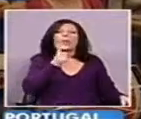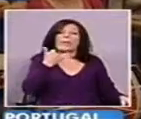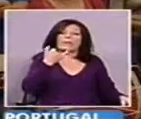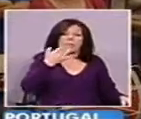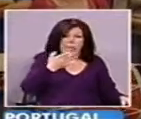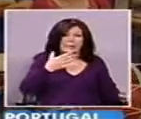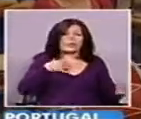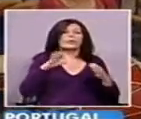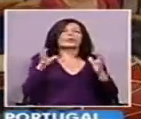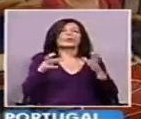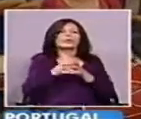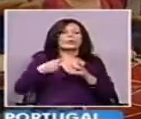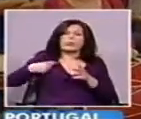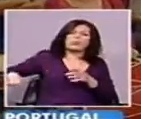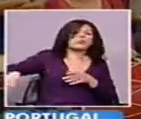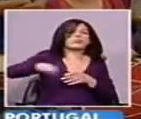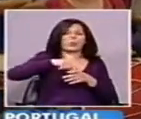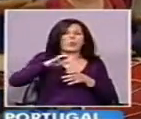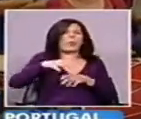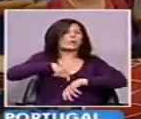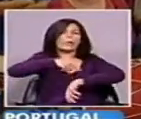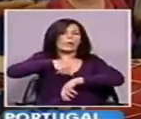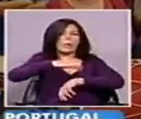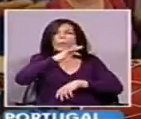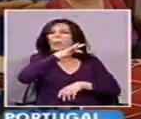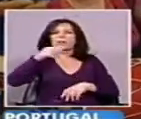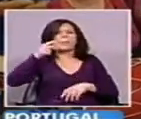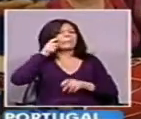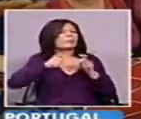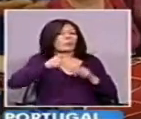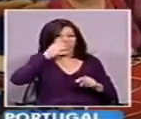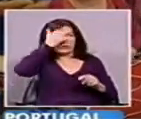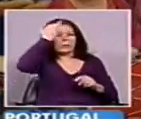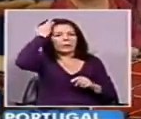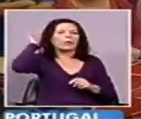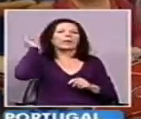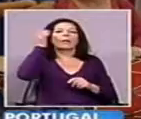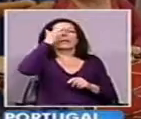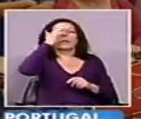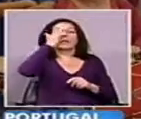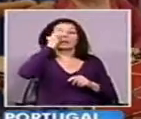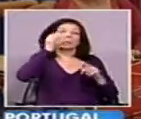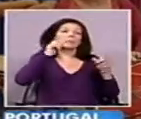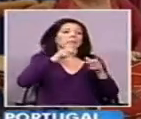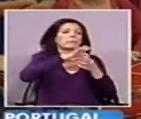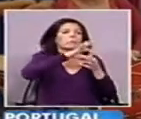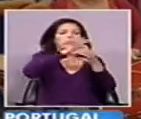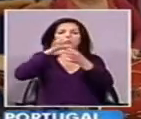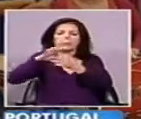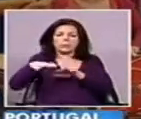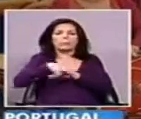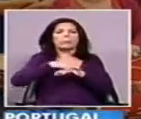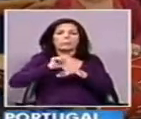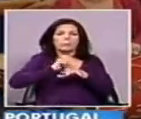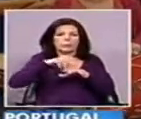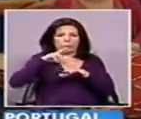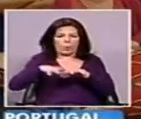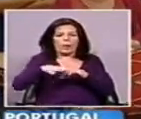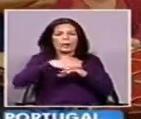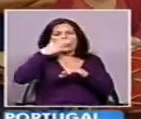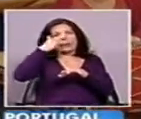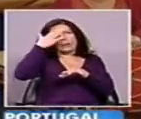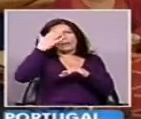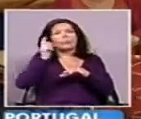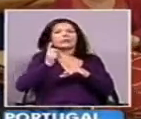em conjunto, quase o tempo todo, 400 pessoas, orquestras comunitárias de Portugal, que imaginam